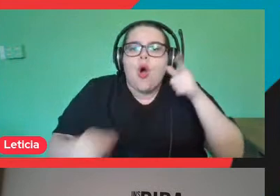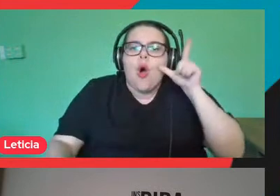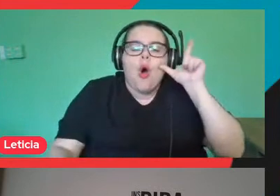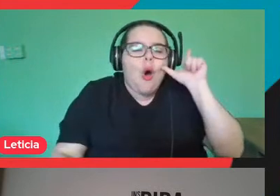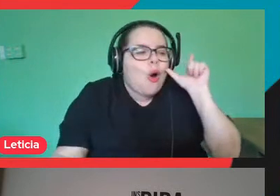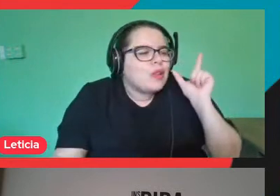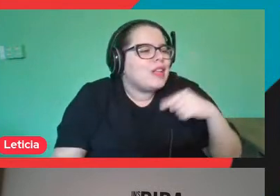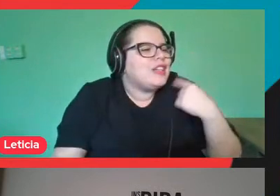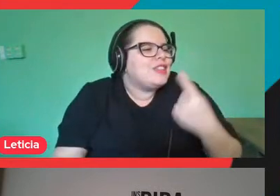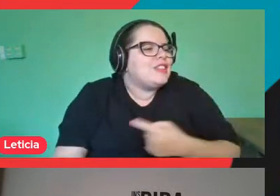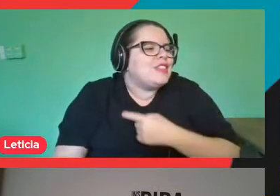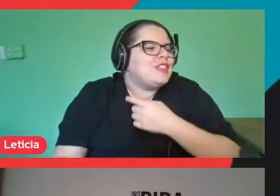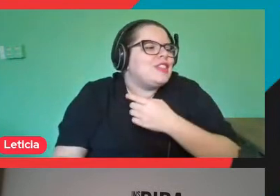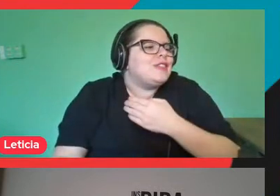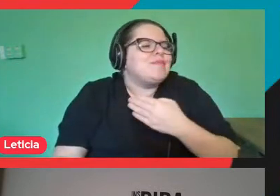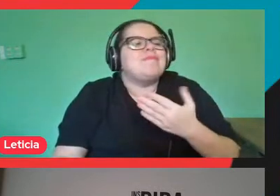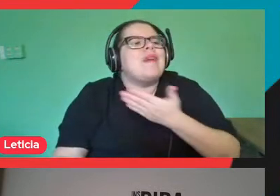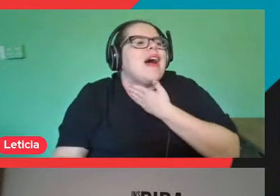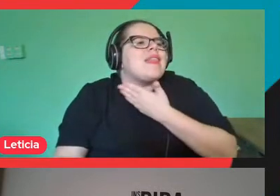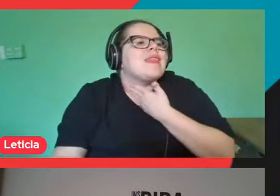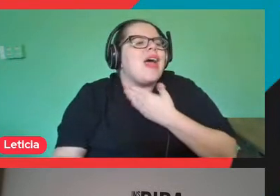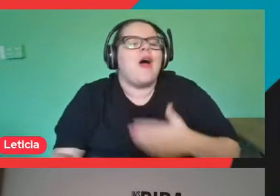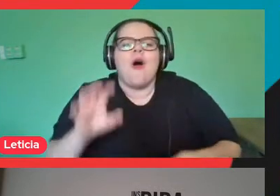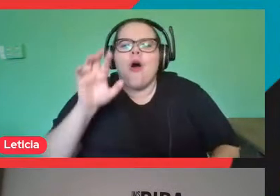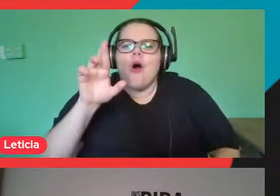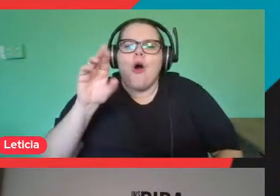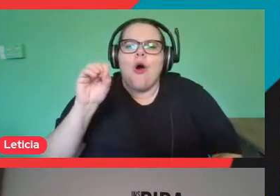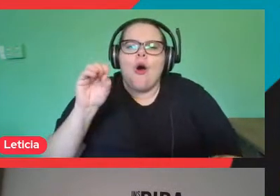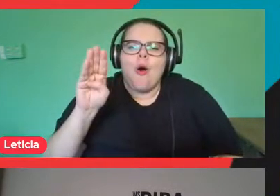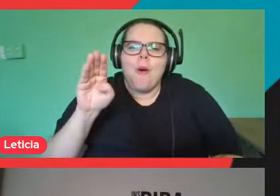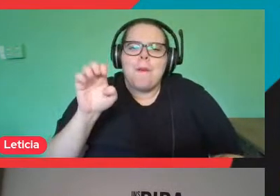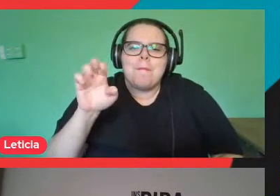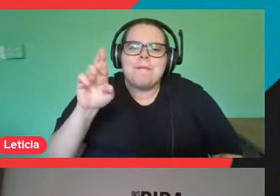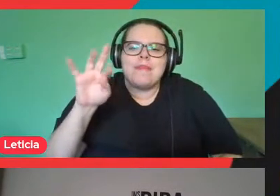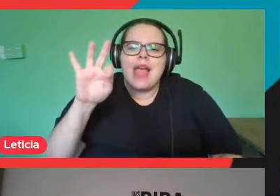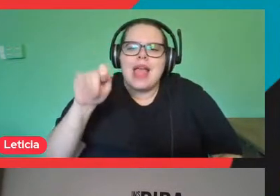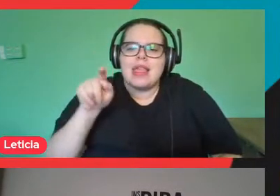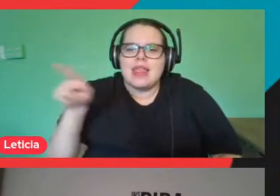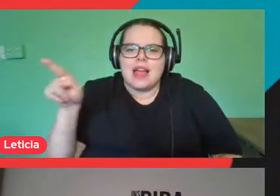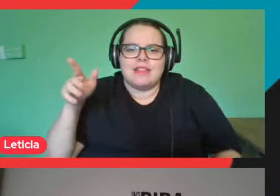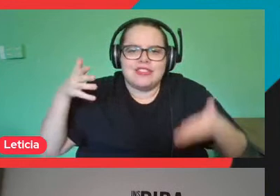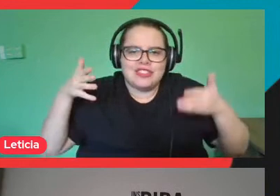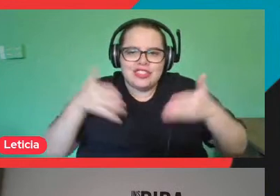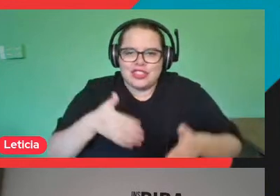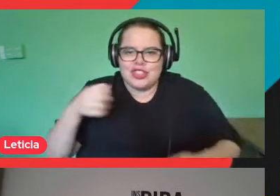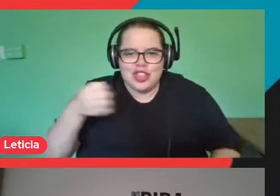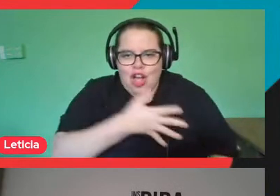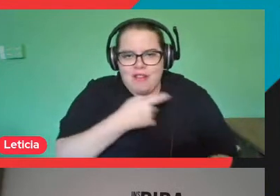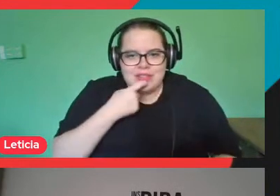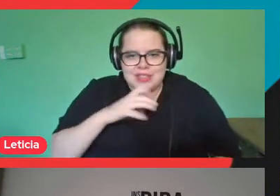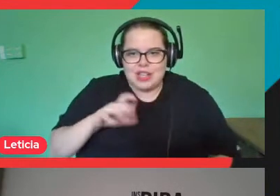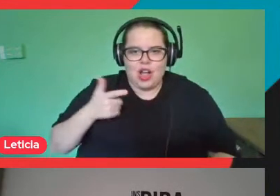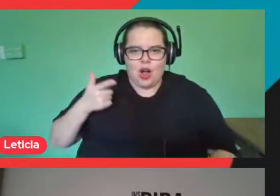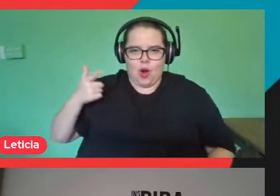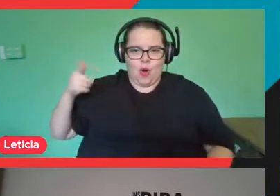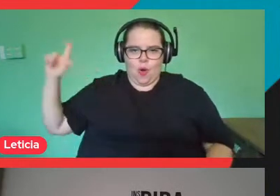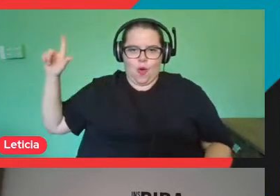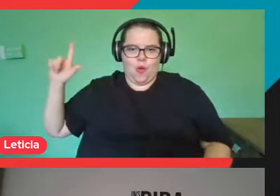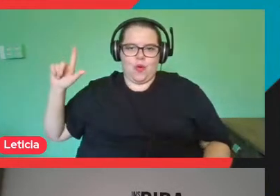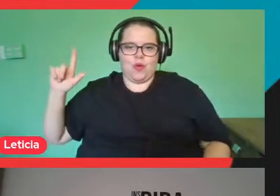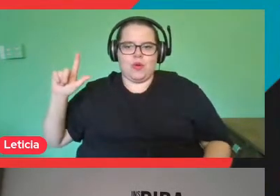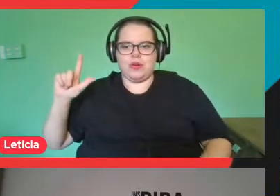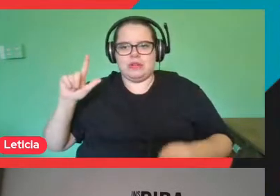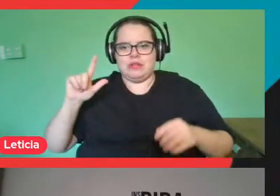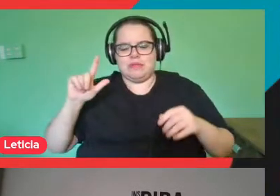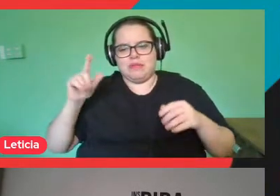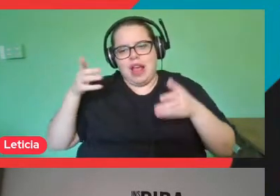bateu um papo, antes desse papo aqui, né, e a Roberta que está aqui, ela acabou de chegar aqui na CIT, né, de outra aquisição da